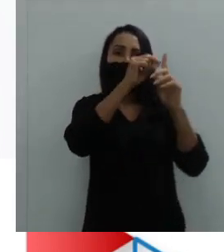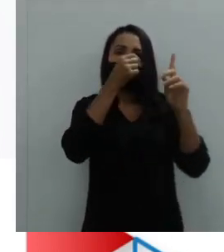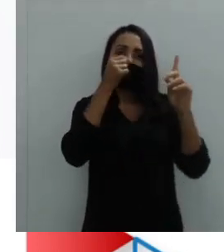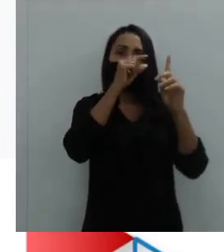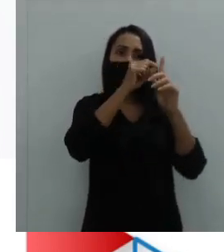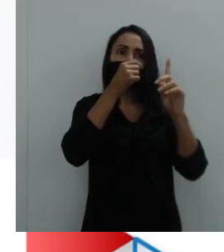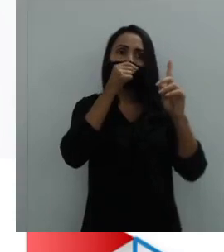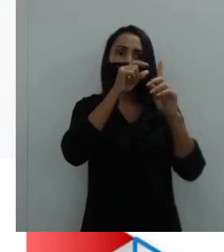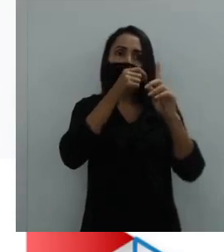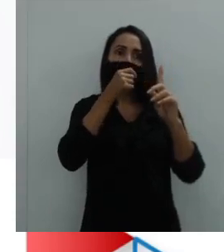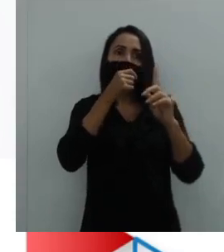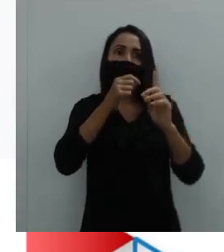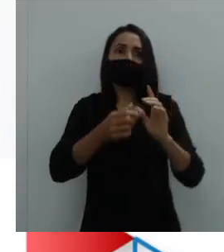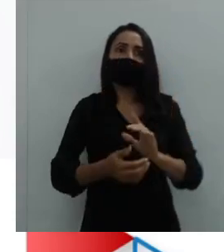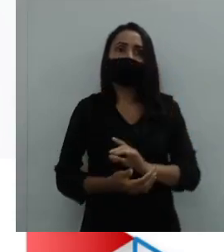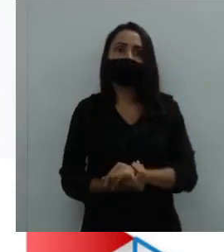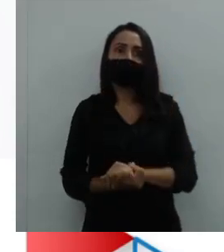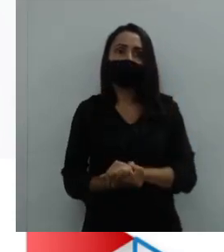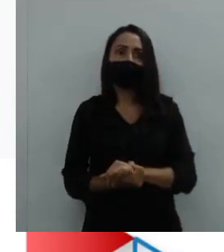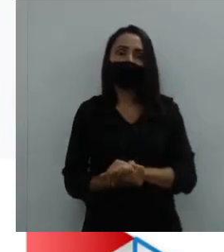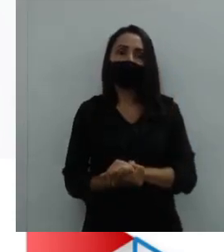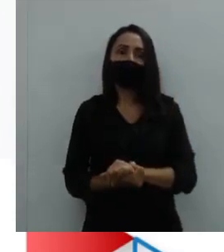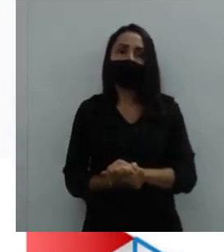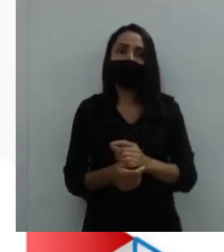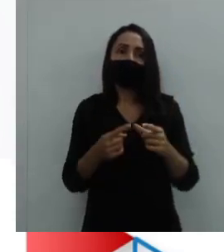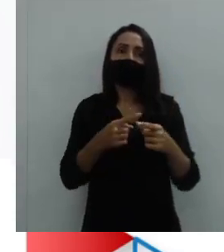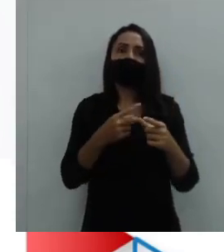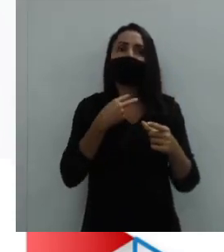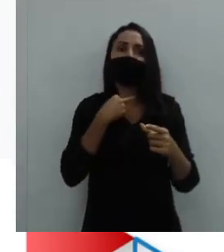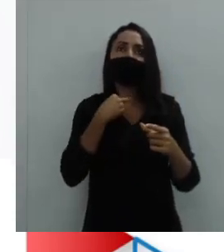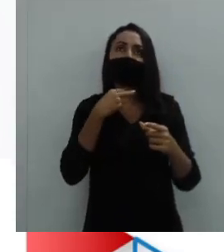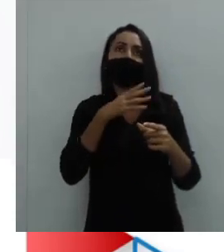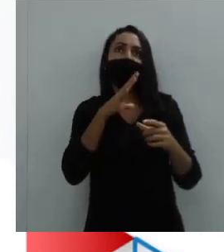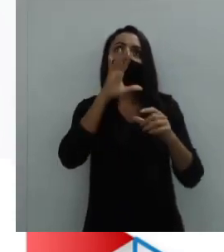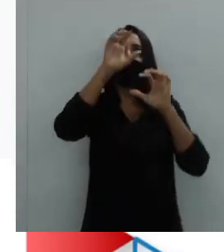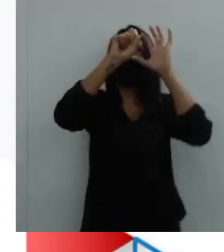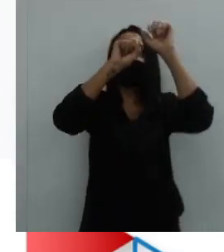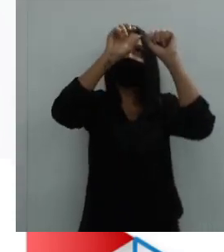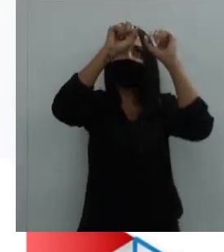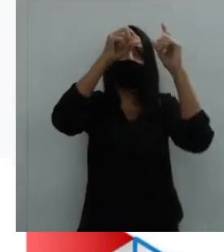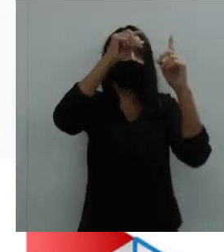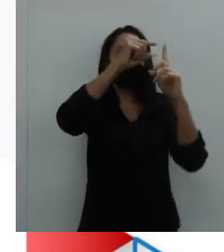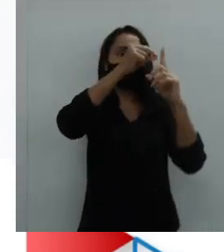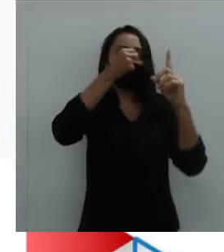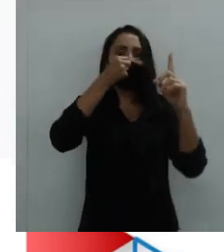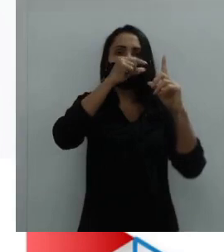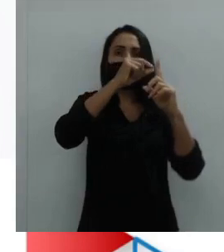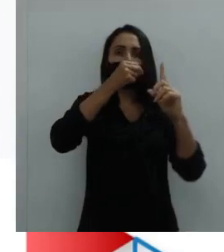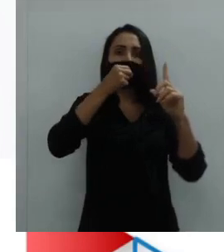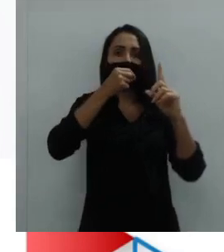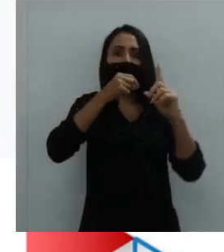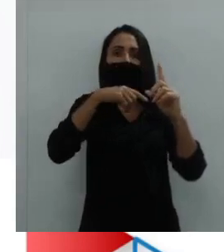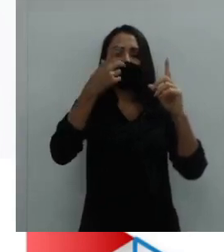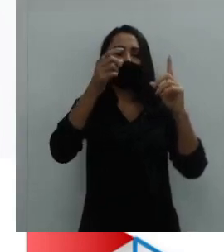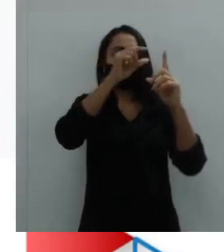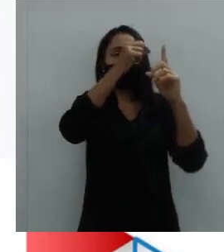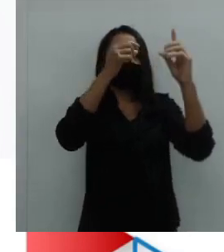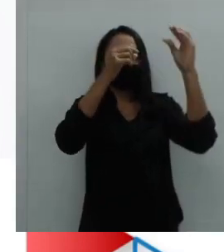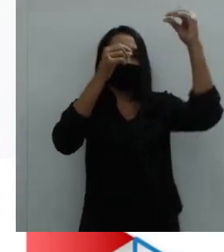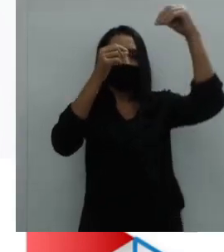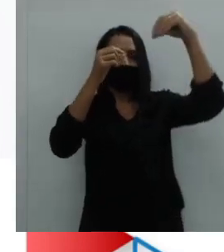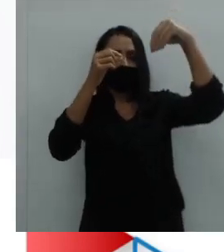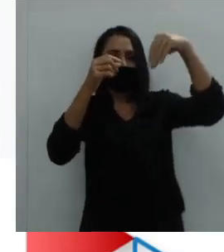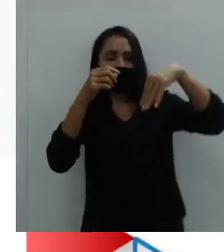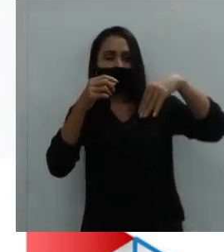que desdenhou das uvas porque não podia alcançá-las, certo? Quando o cacho de uva cai, a